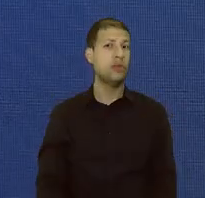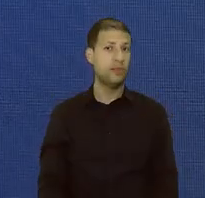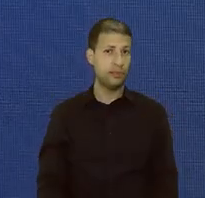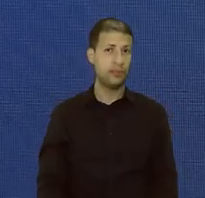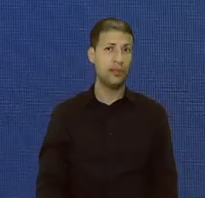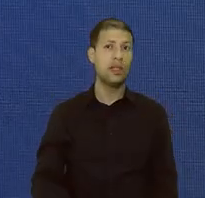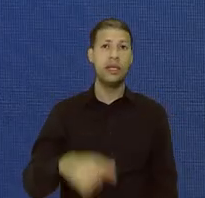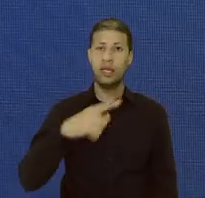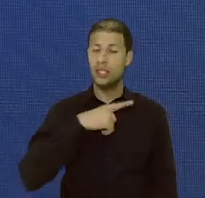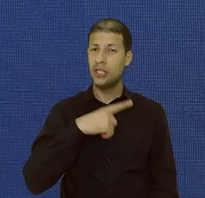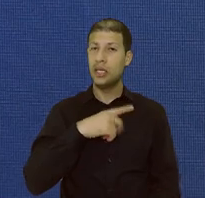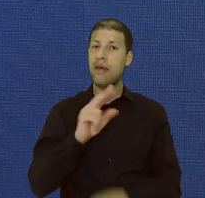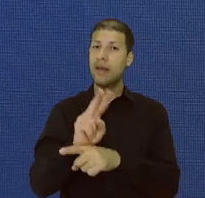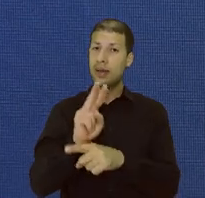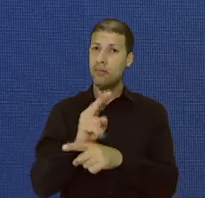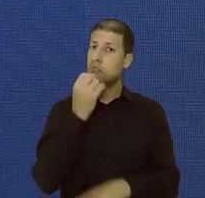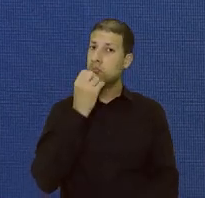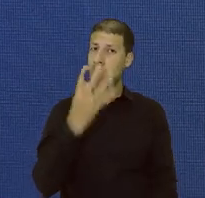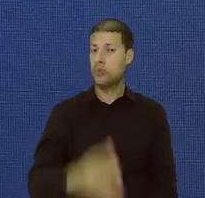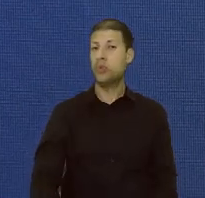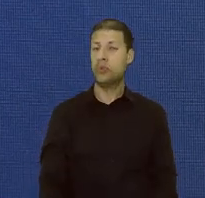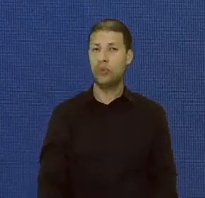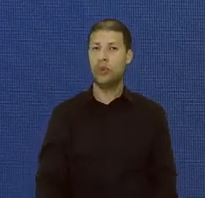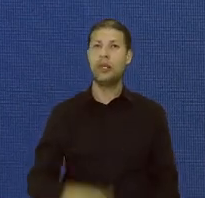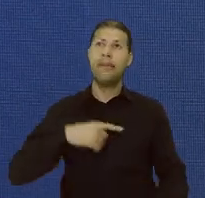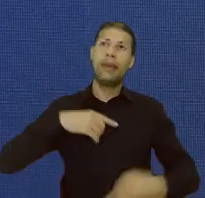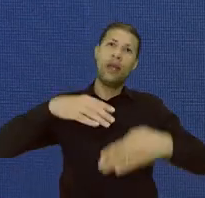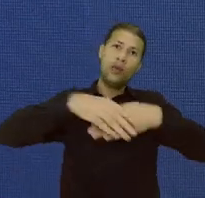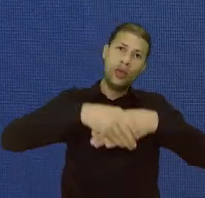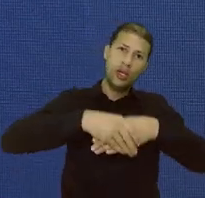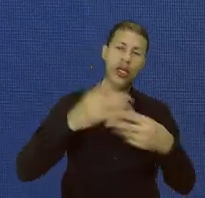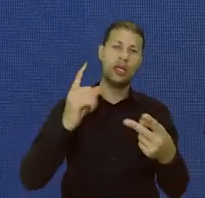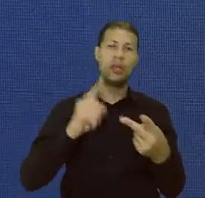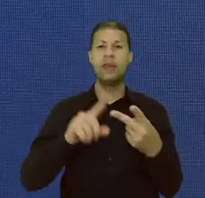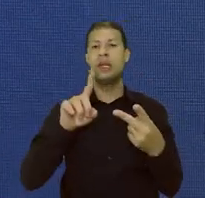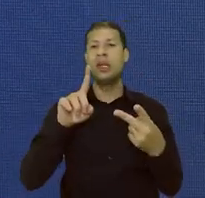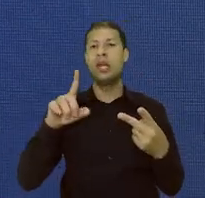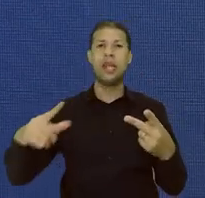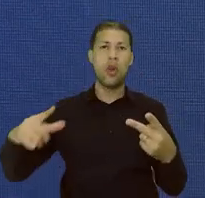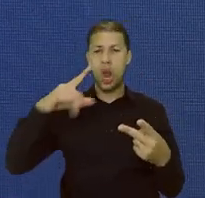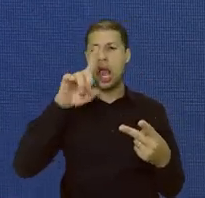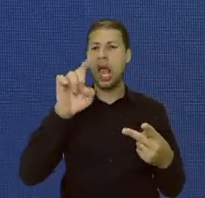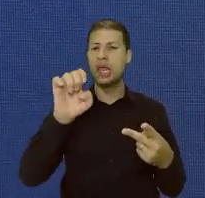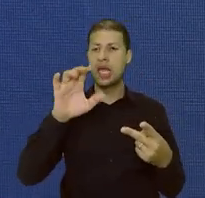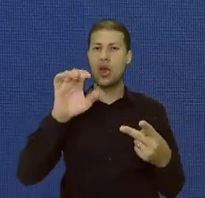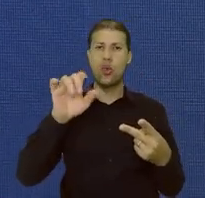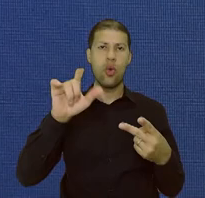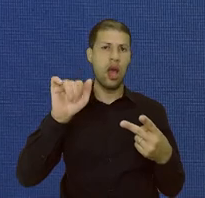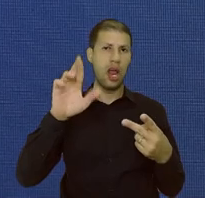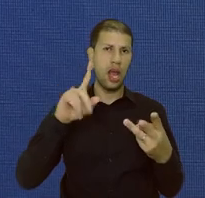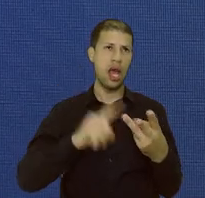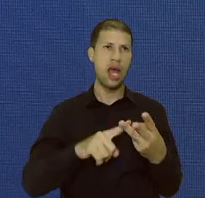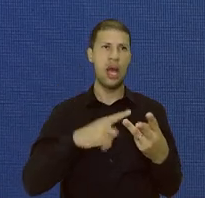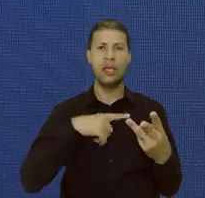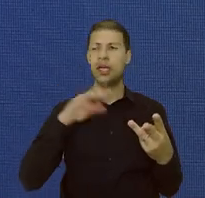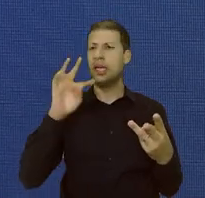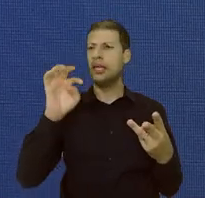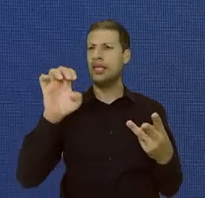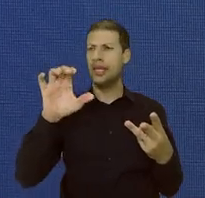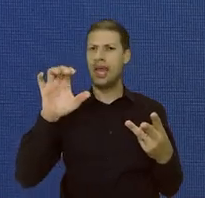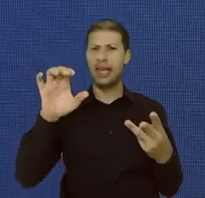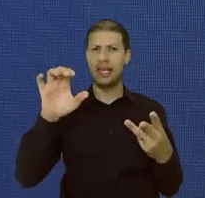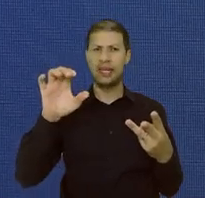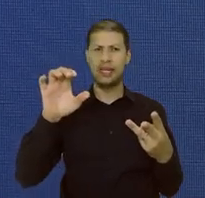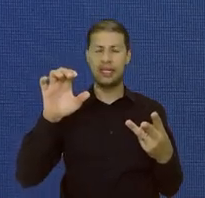têm boas referências né então você tem Mercado Livre Decolar Globo é a própria técnica que foi uma saída relevante lá